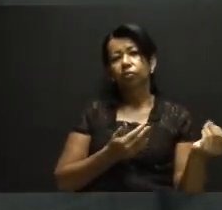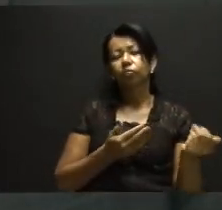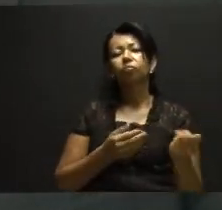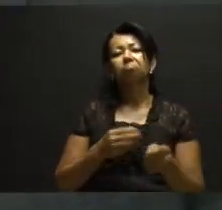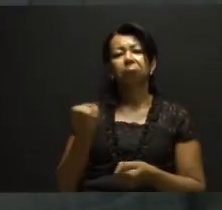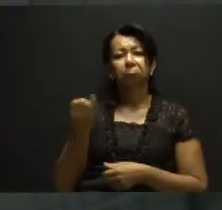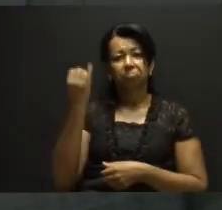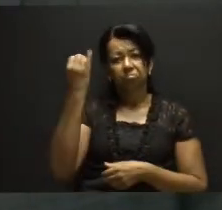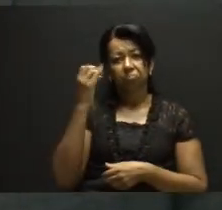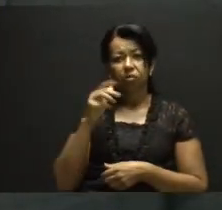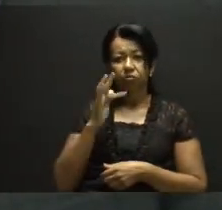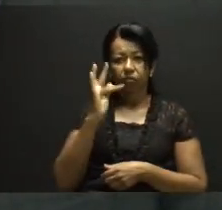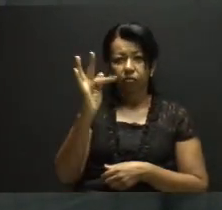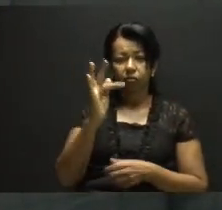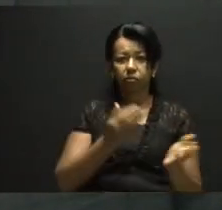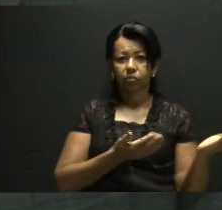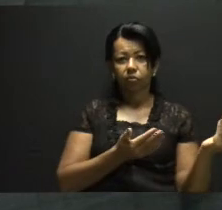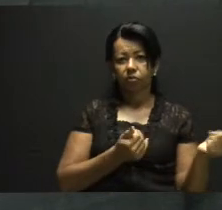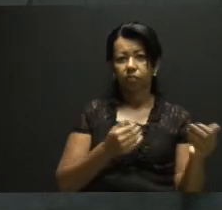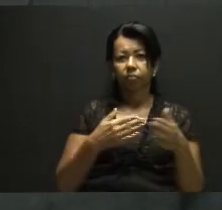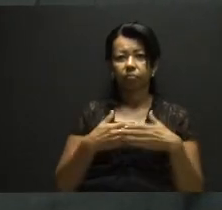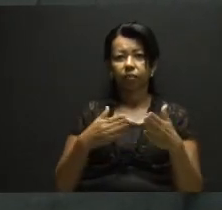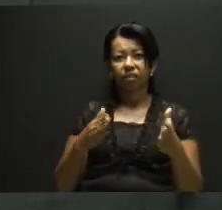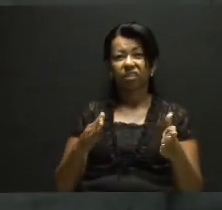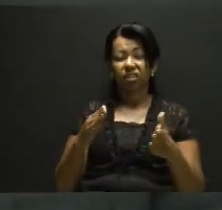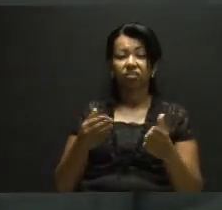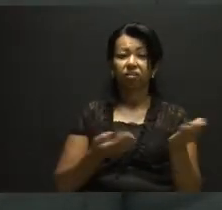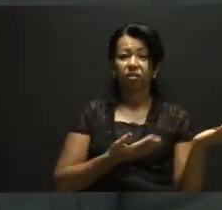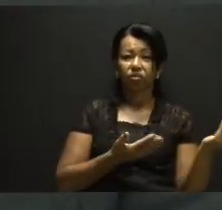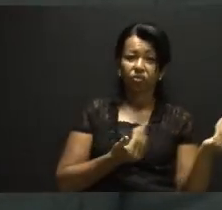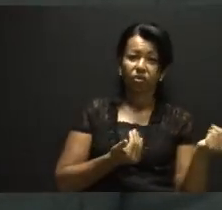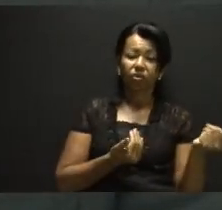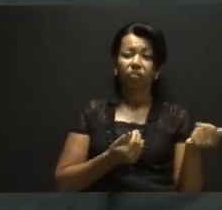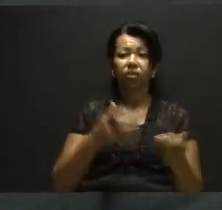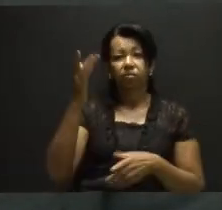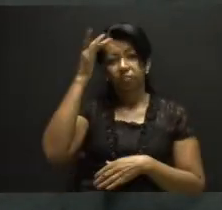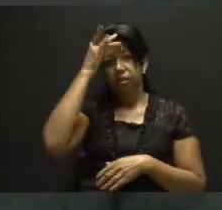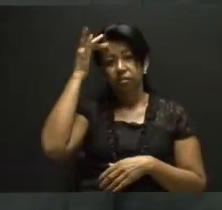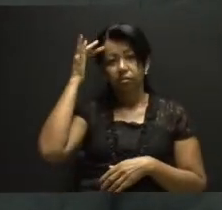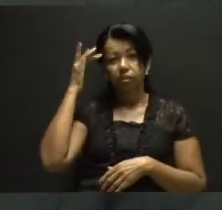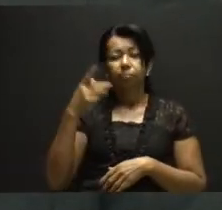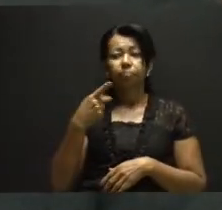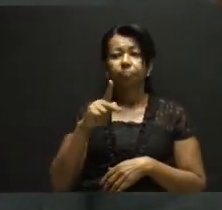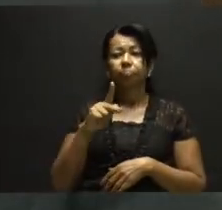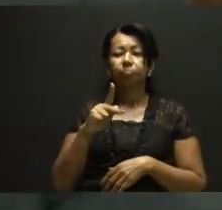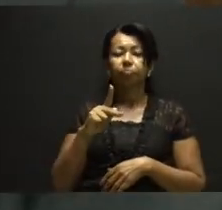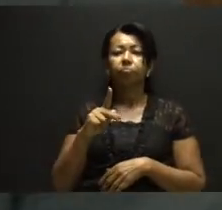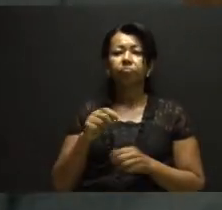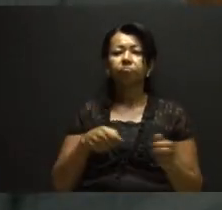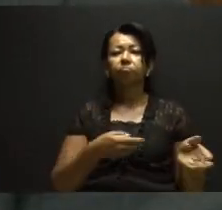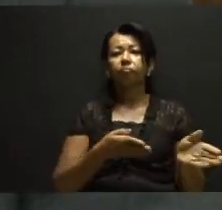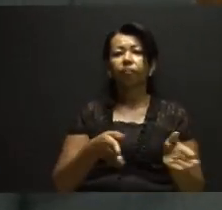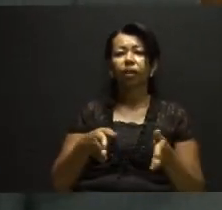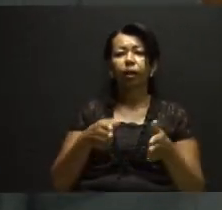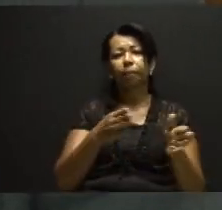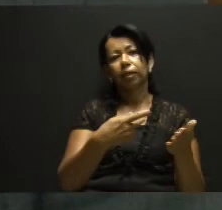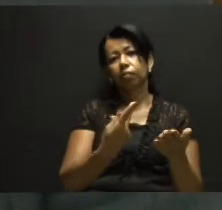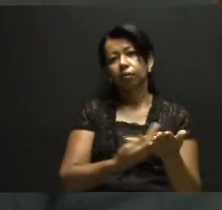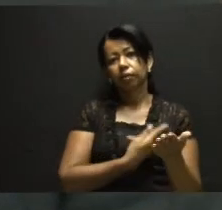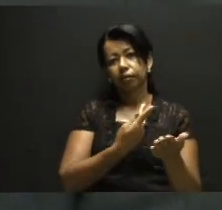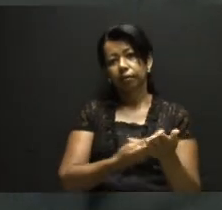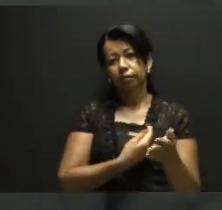infelizmente estão perdendo muito jovens por um lado dá não só jovens mas o adolescente é também por um caminho equivocado